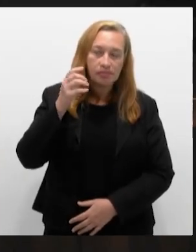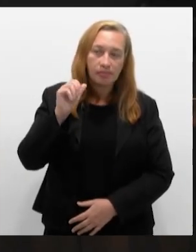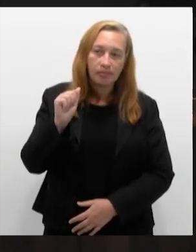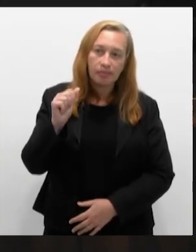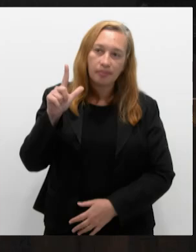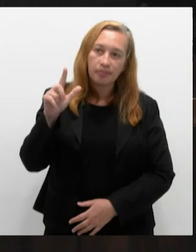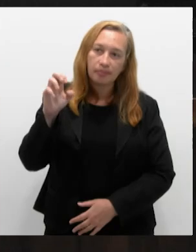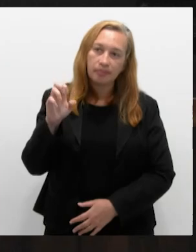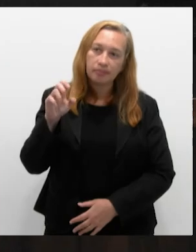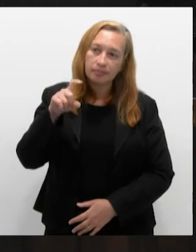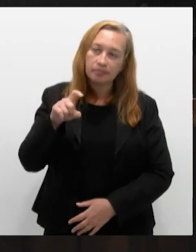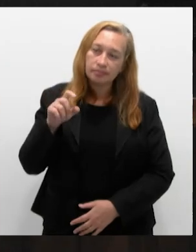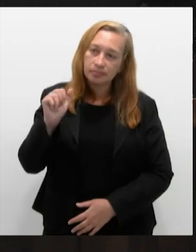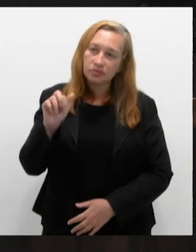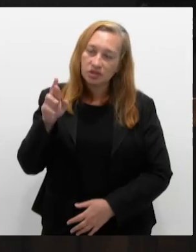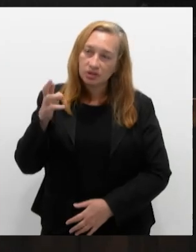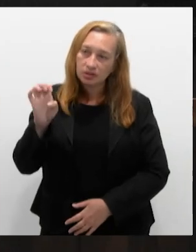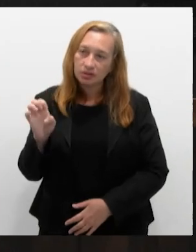Alexandre Quinoploc.